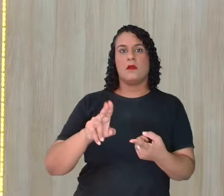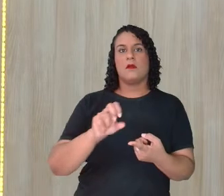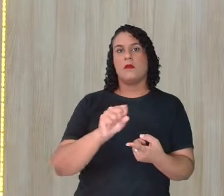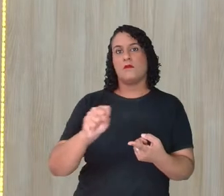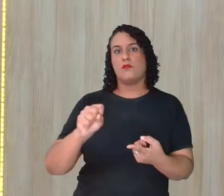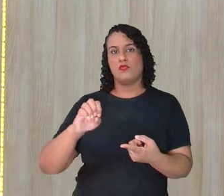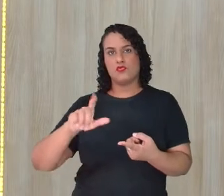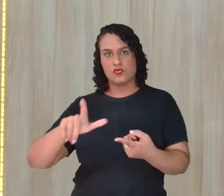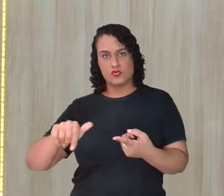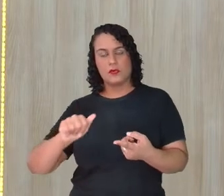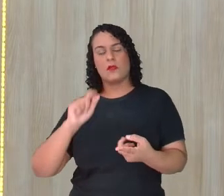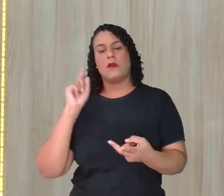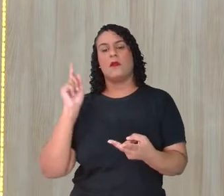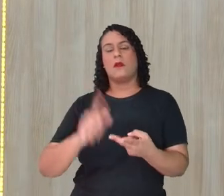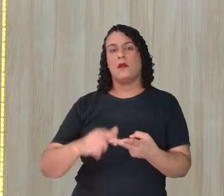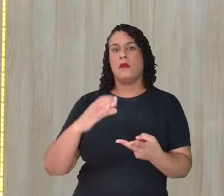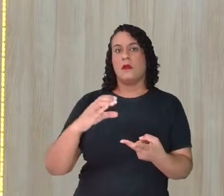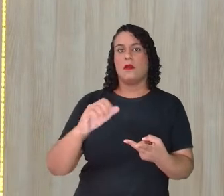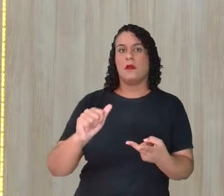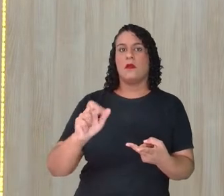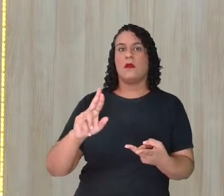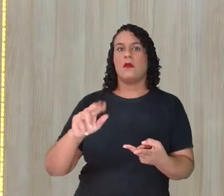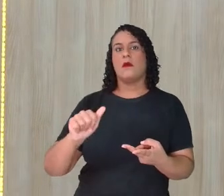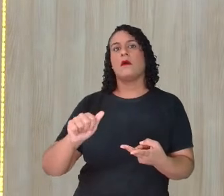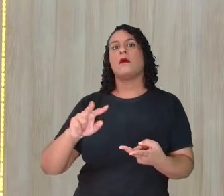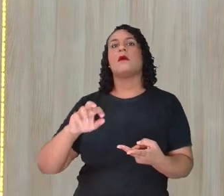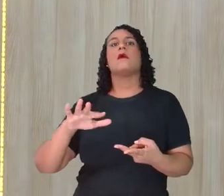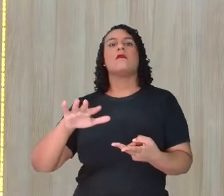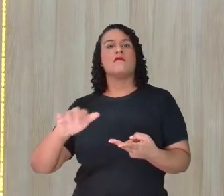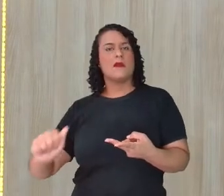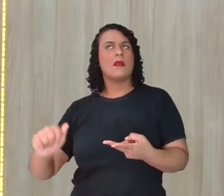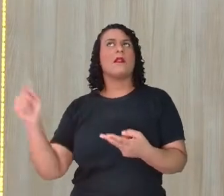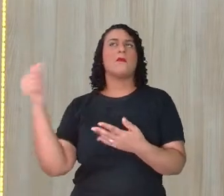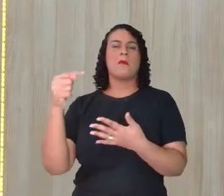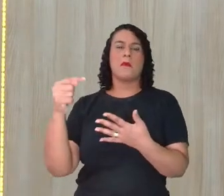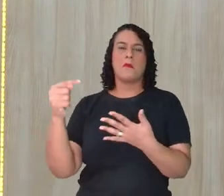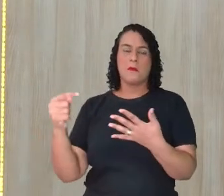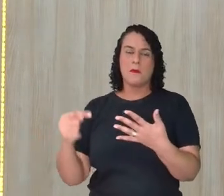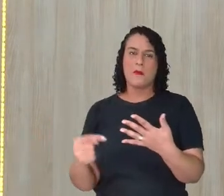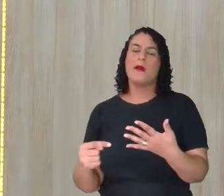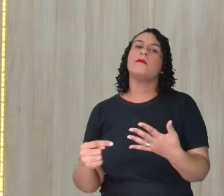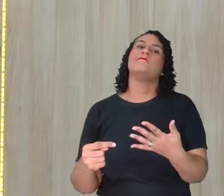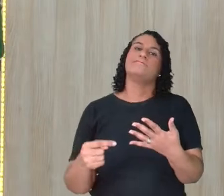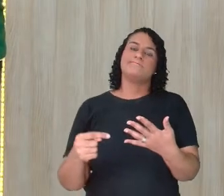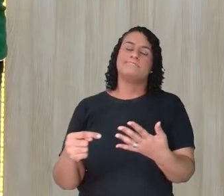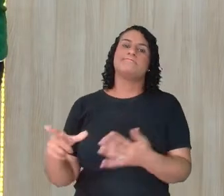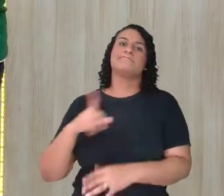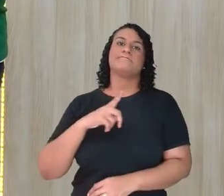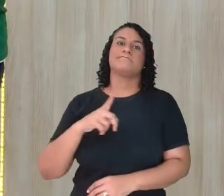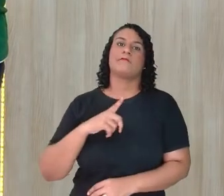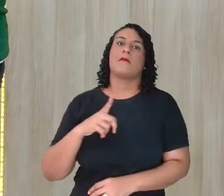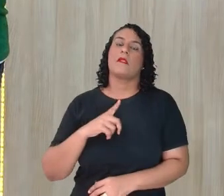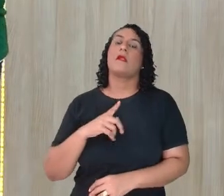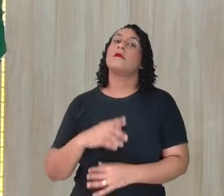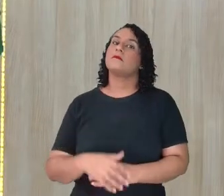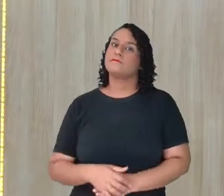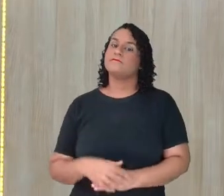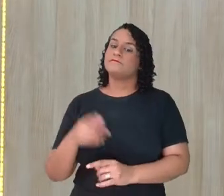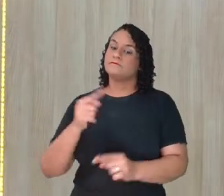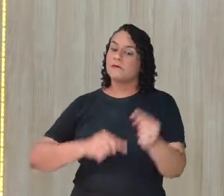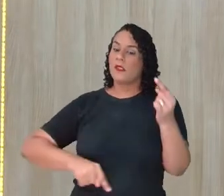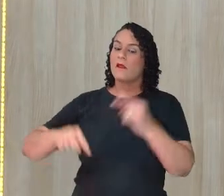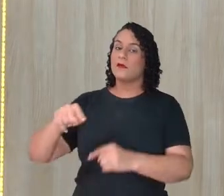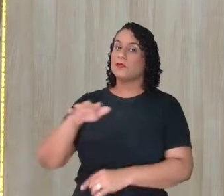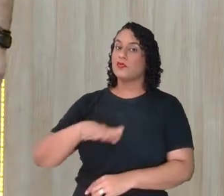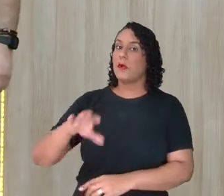astrolábio, o próprio desenvolvimento das caravelas, né, portuguesas, né? Então, a gente vai ter avanços no campo da